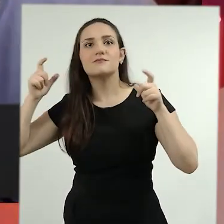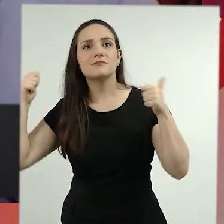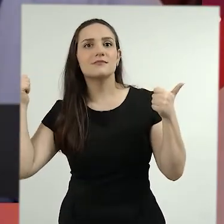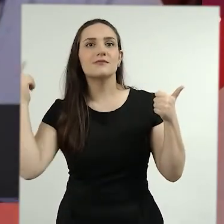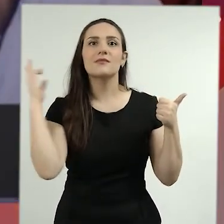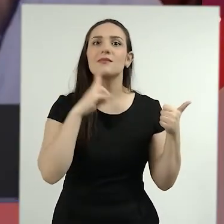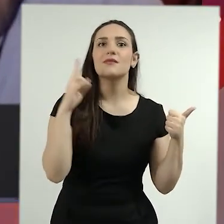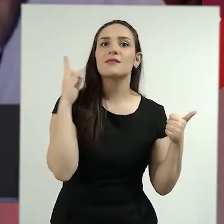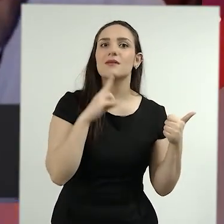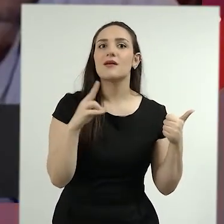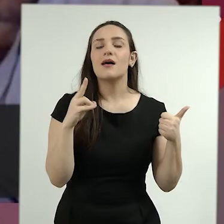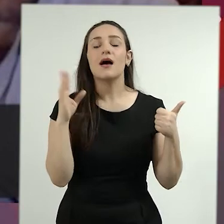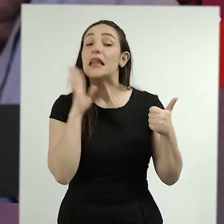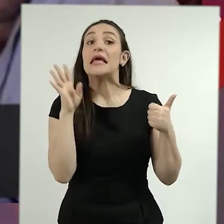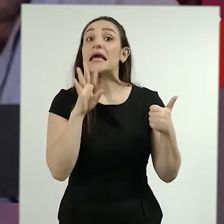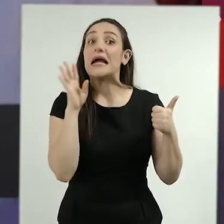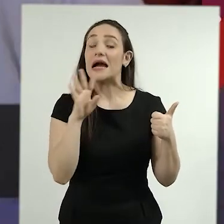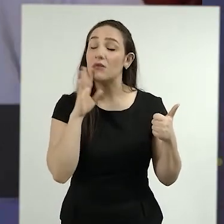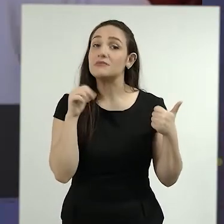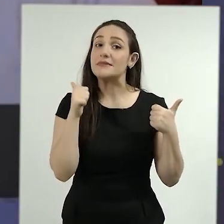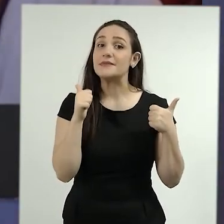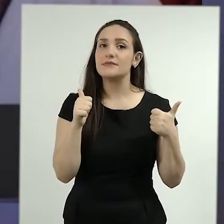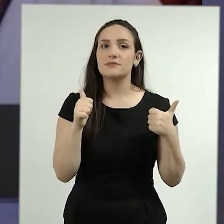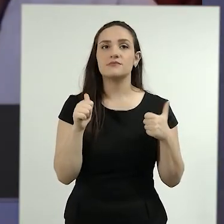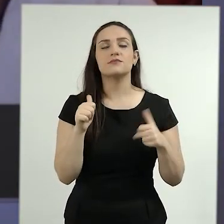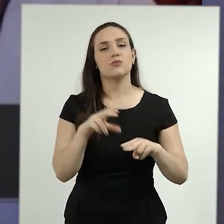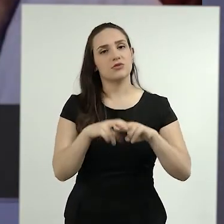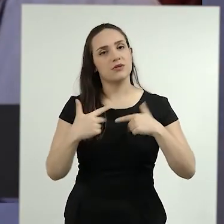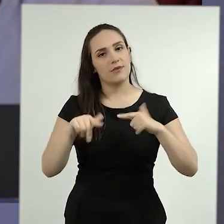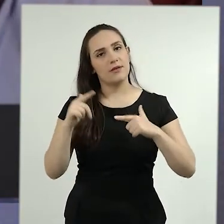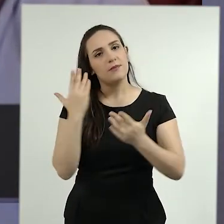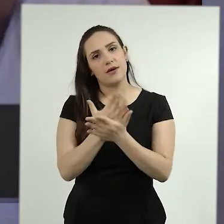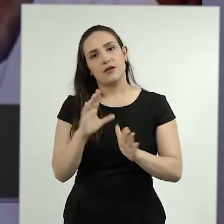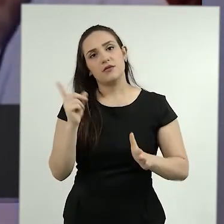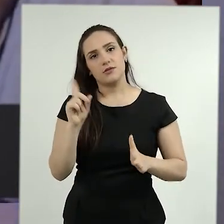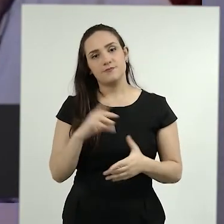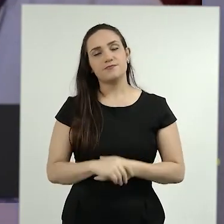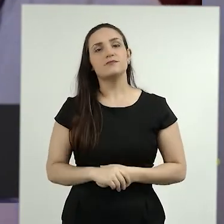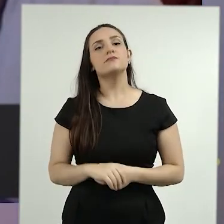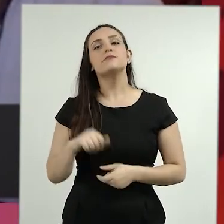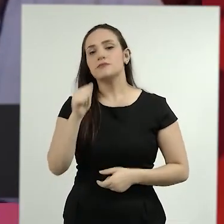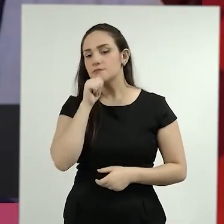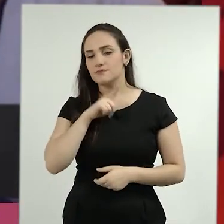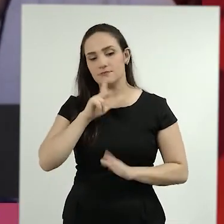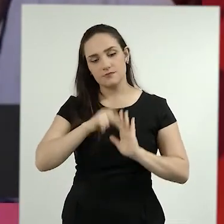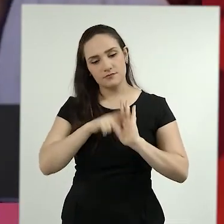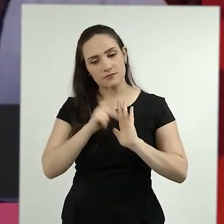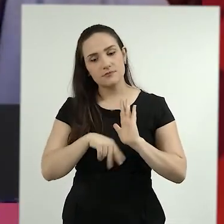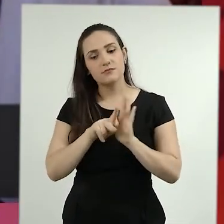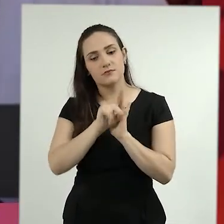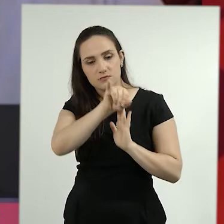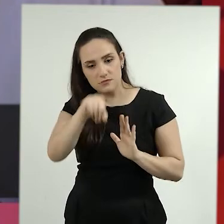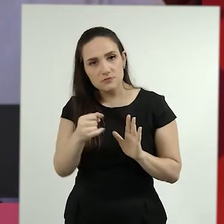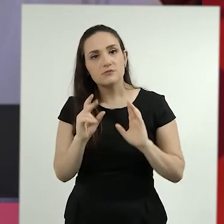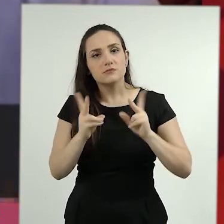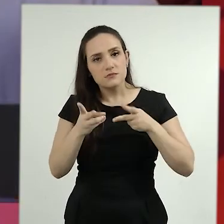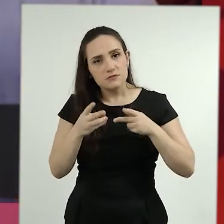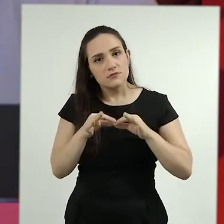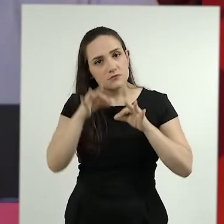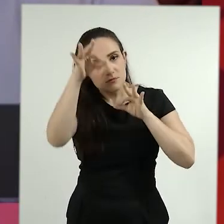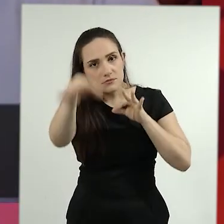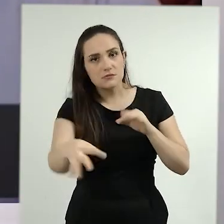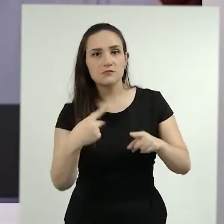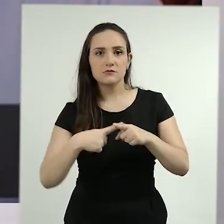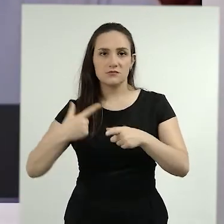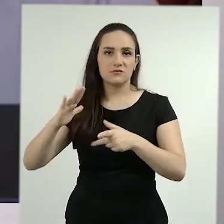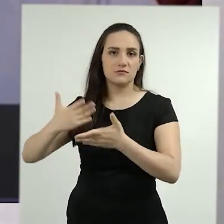então desperta curiosidade. E a gente tem, sim, as nossas atividades não pararam, nós continuamos com o planejamento, até porque o